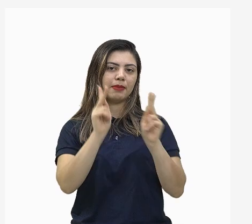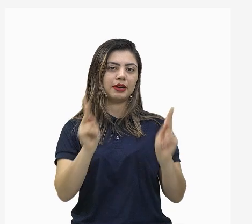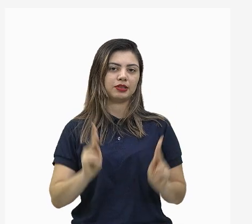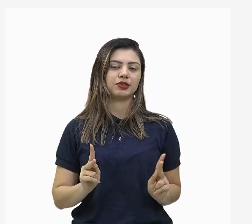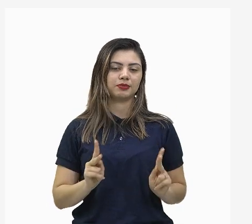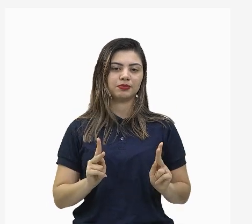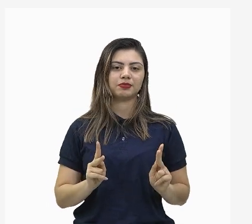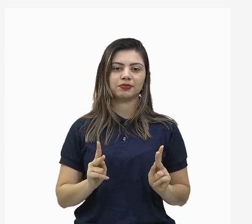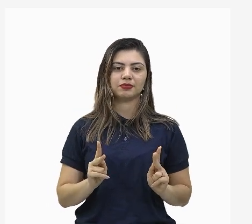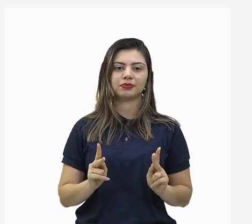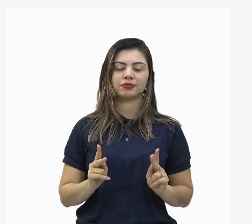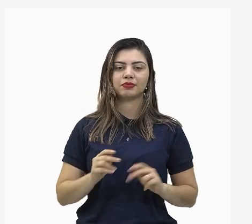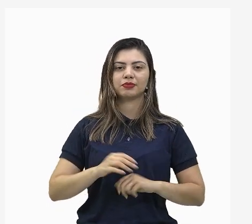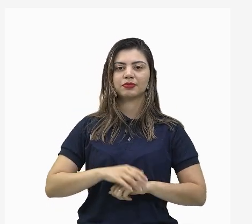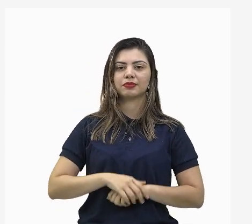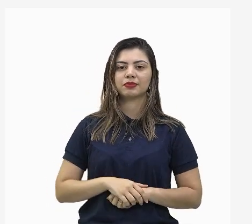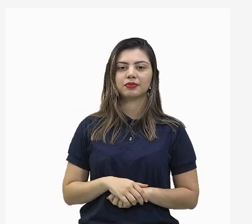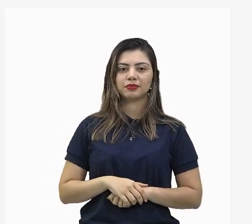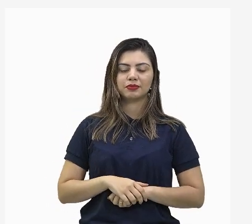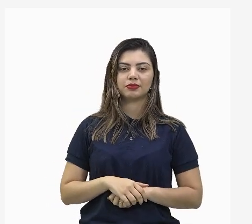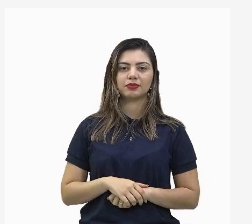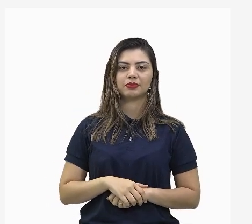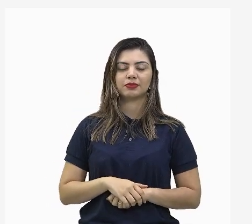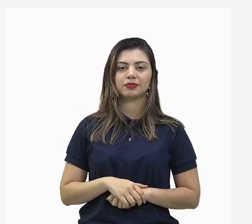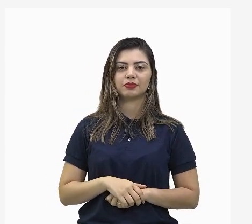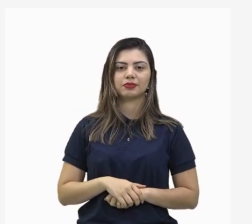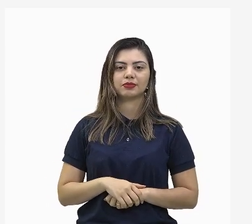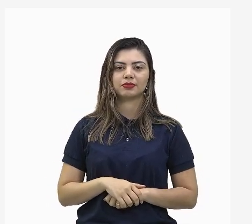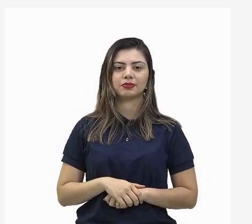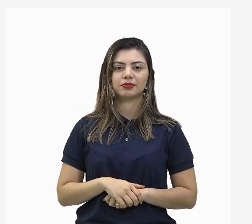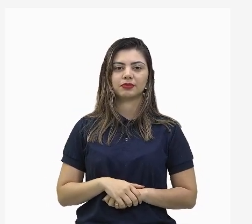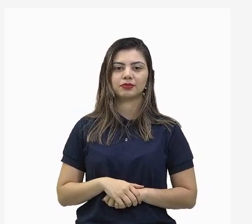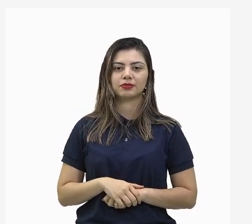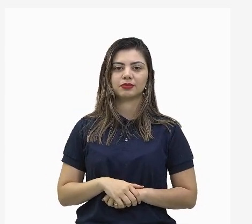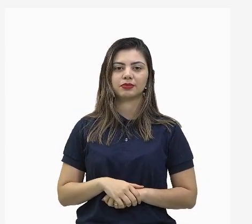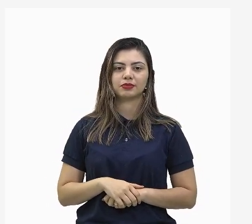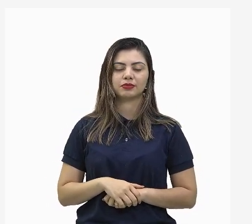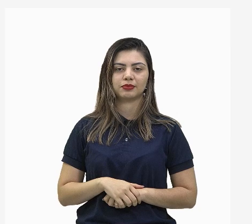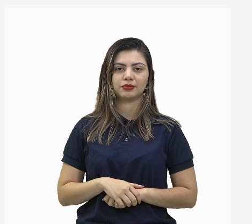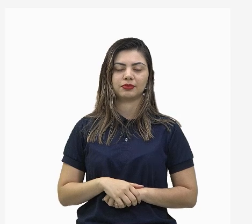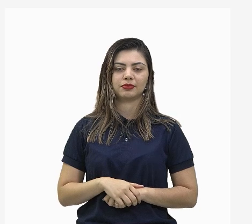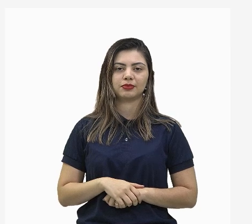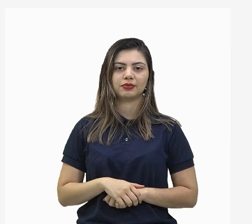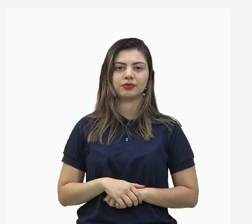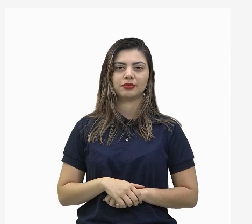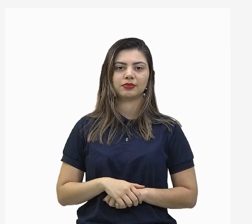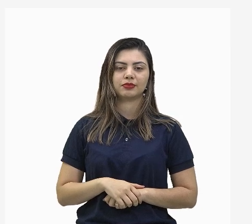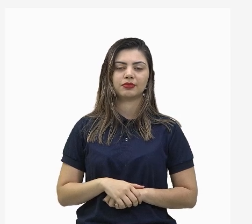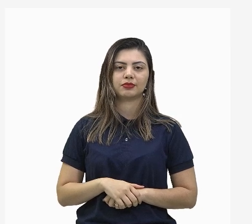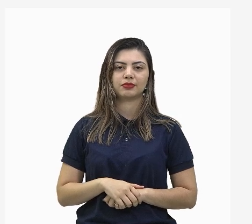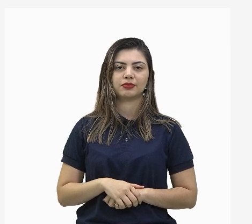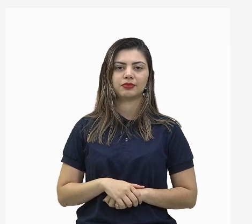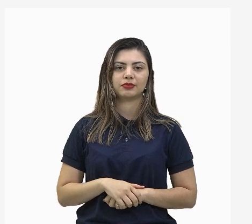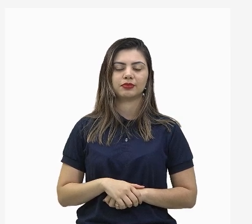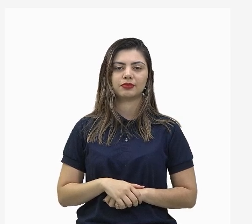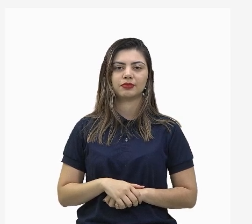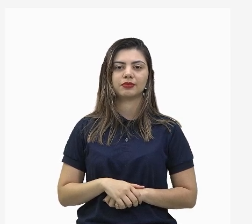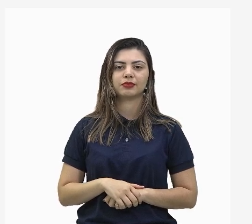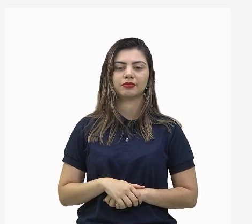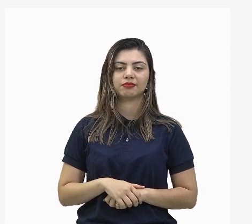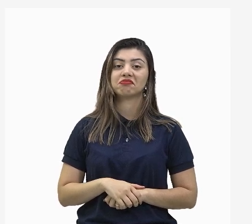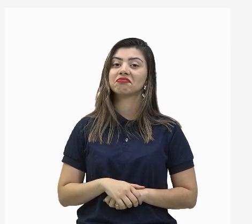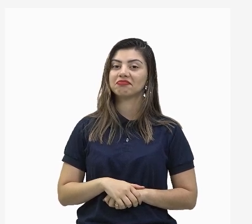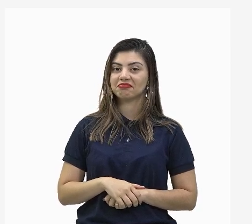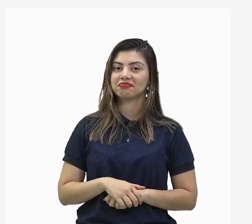de Copenhague. Estabeleceu então o quê? As condições então da paz, tá certo? E